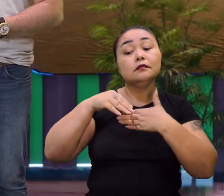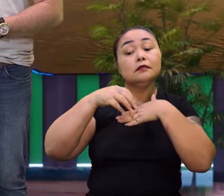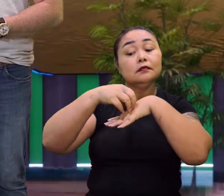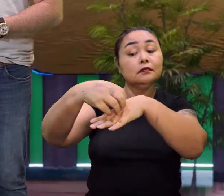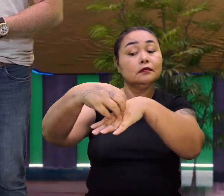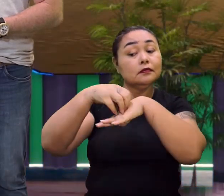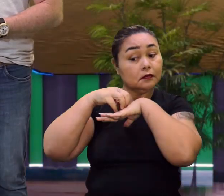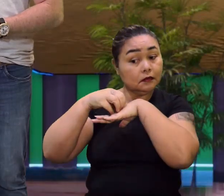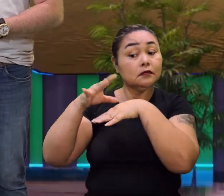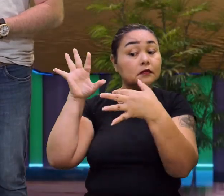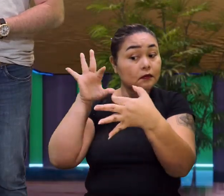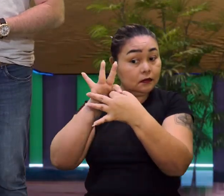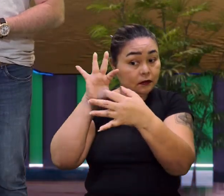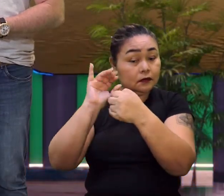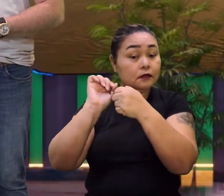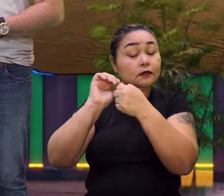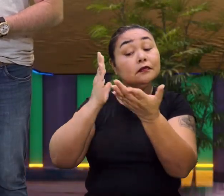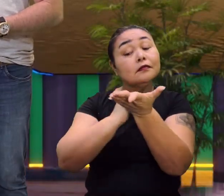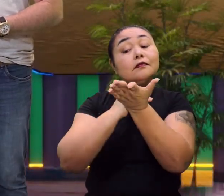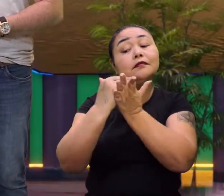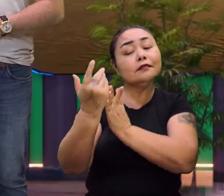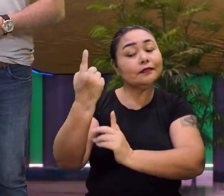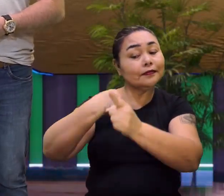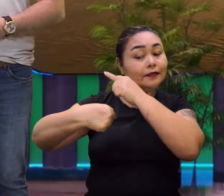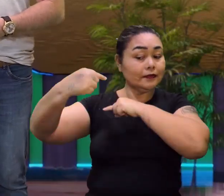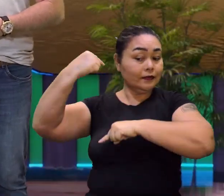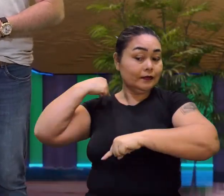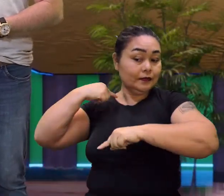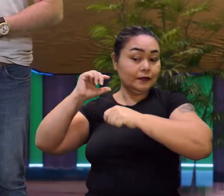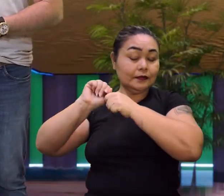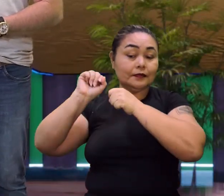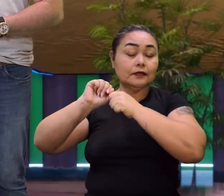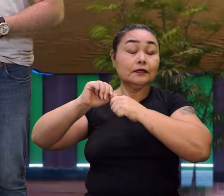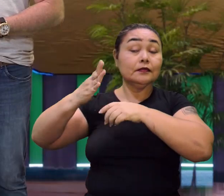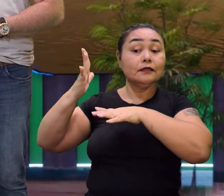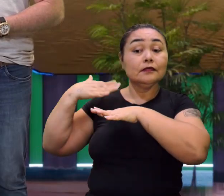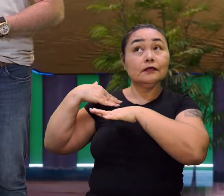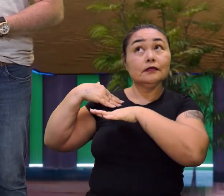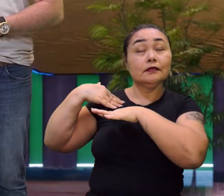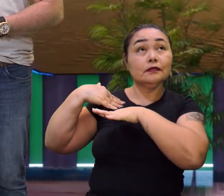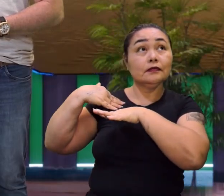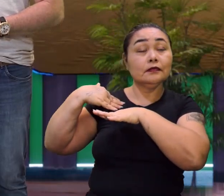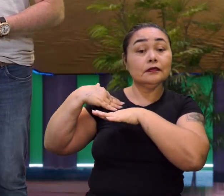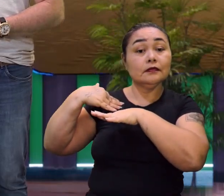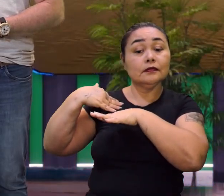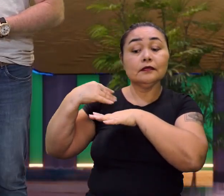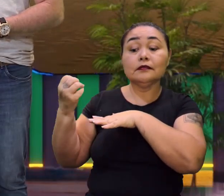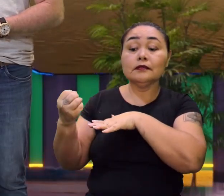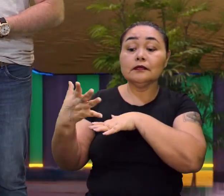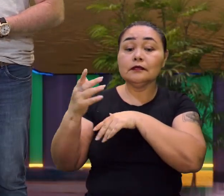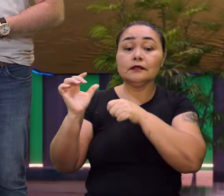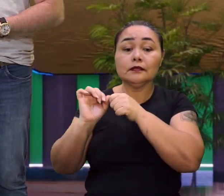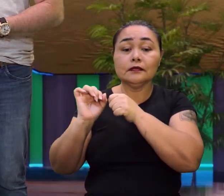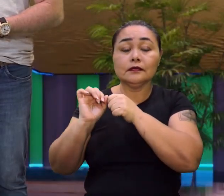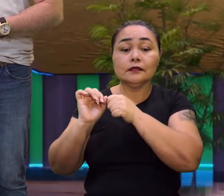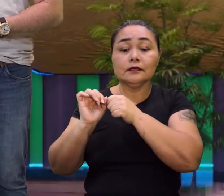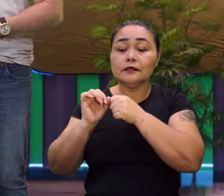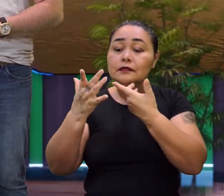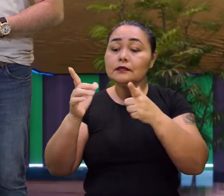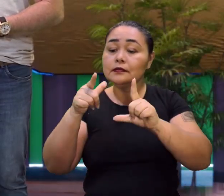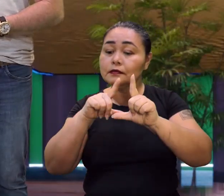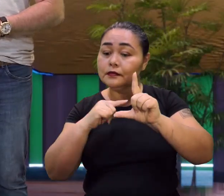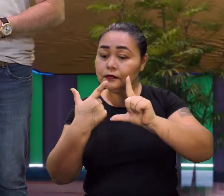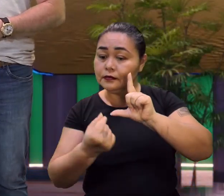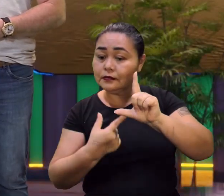transporte, né? isso? E isso se inicia aí, nessa época, né, das grandes inovações de logística